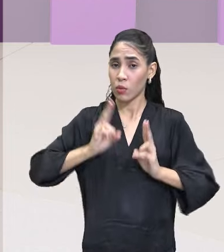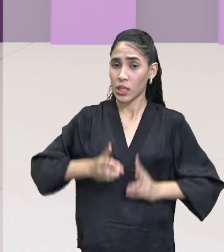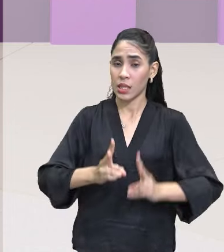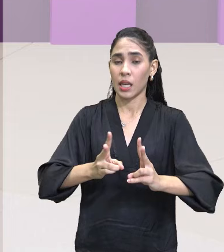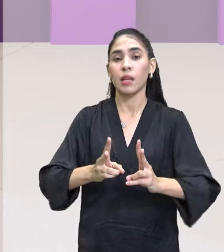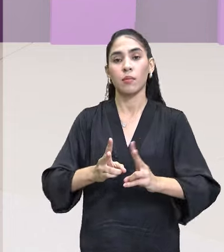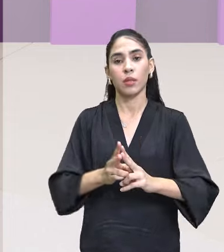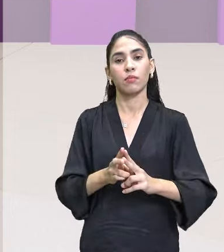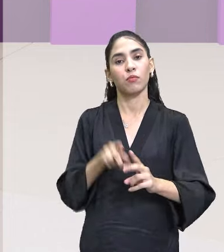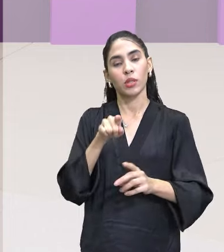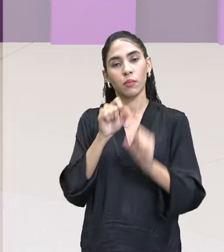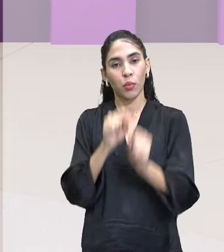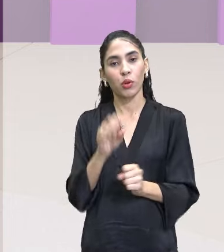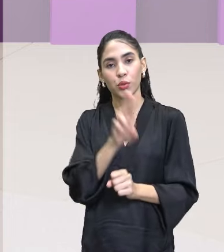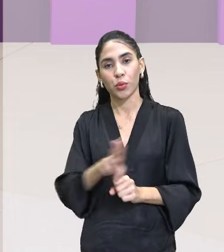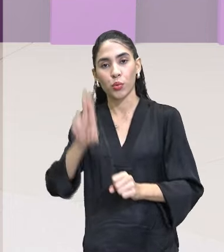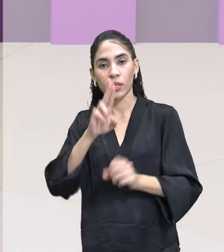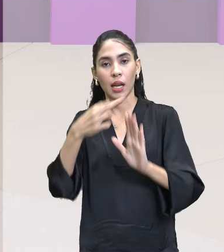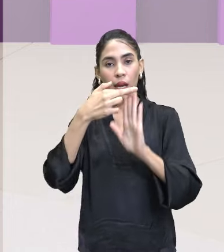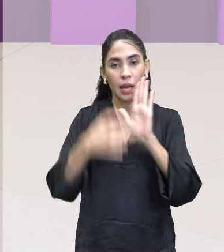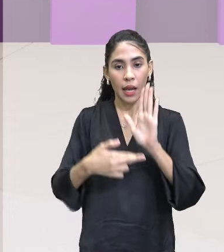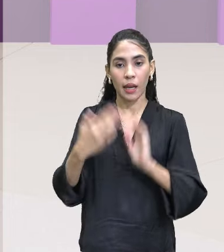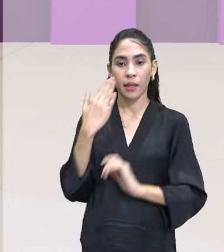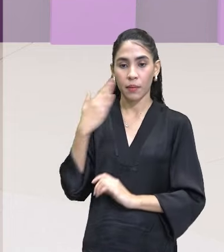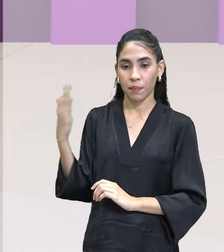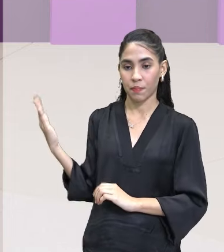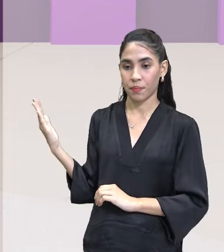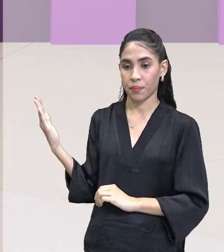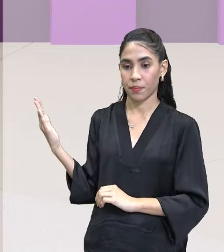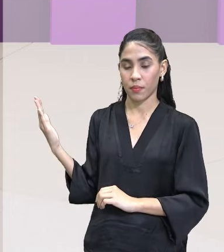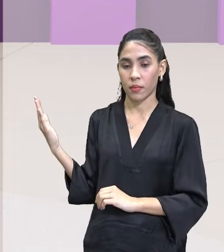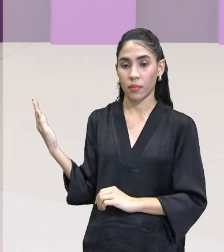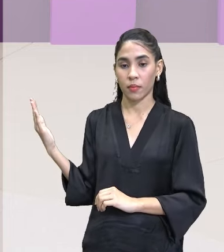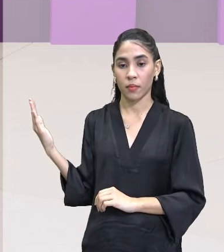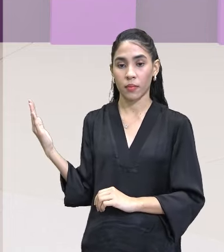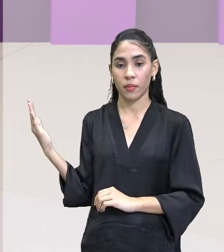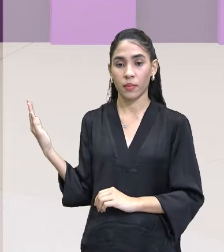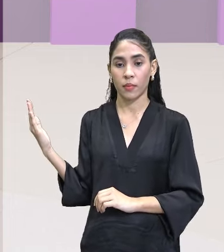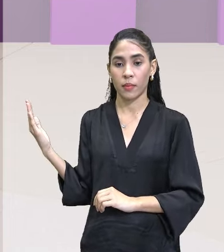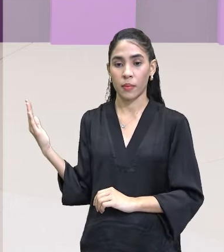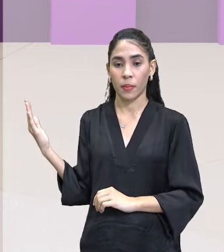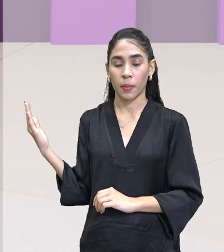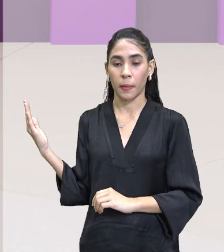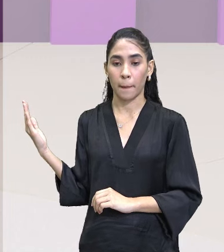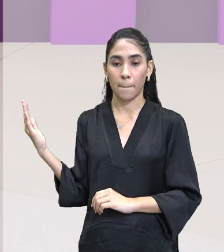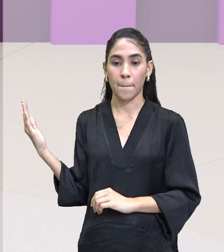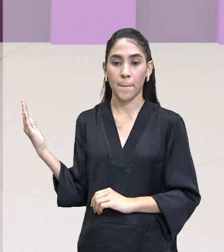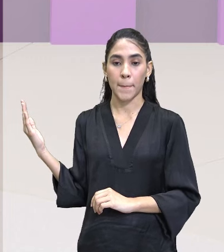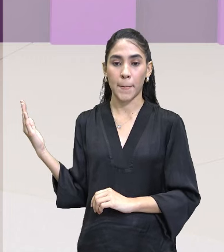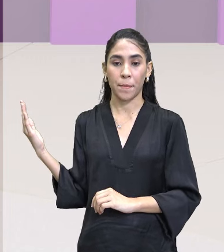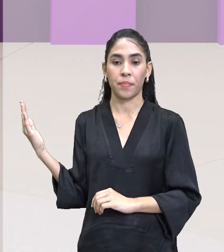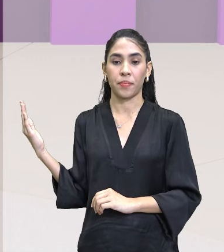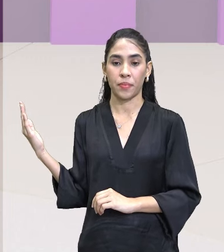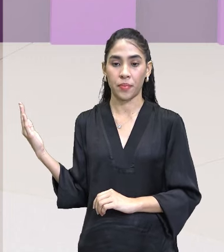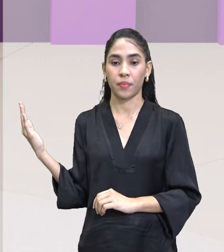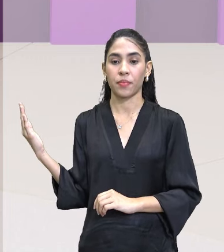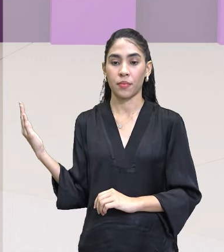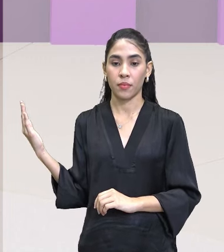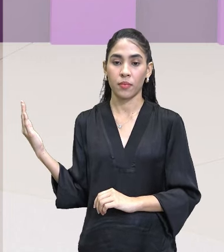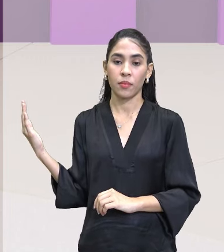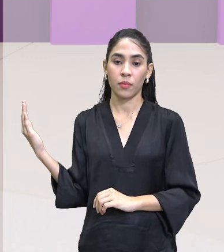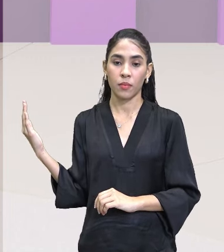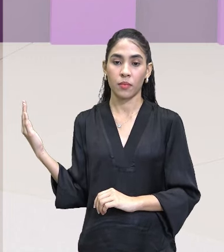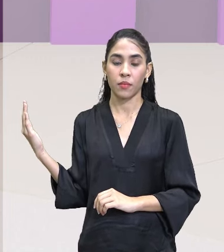usar essa expressão. A n, que é o termo geral de uma PA, é igual ao primeiro termo mais n menos